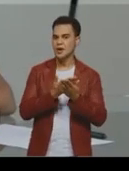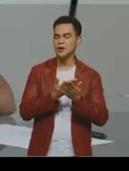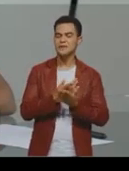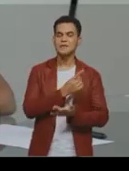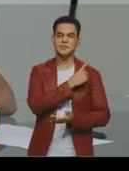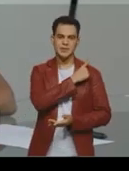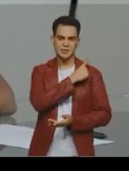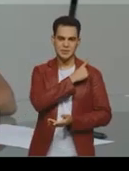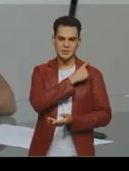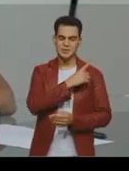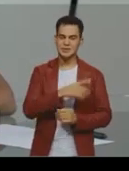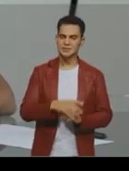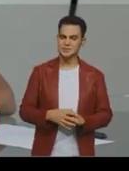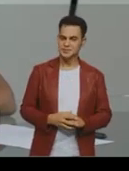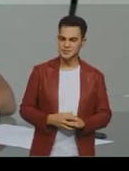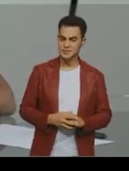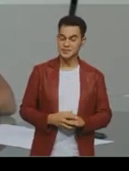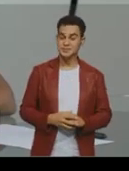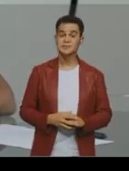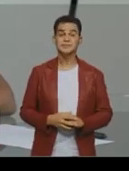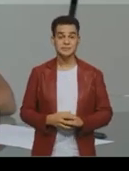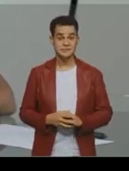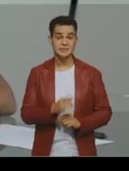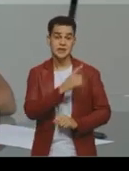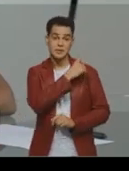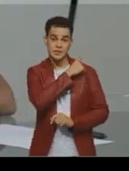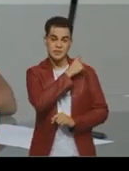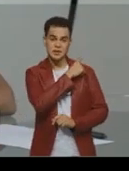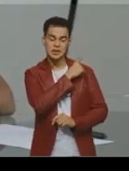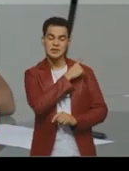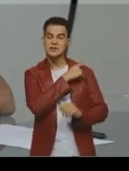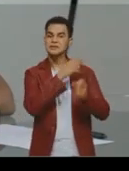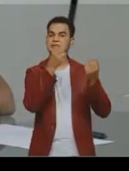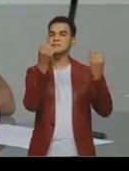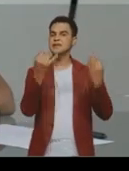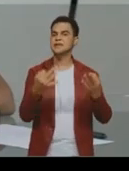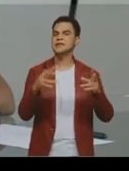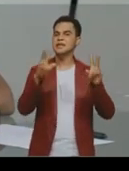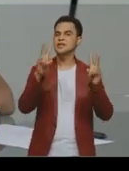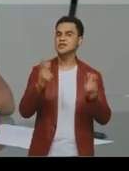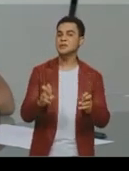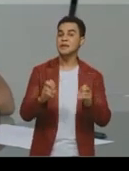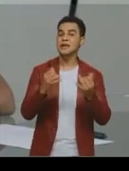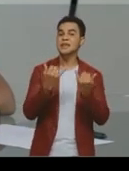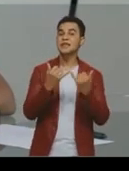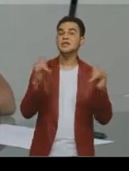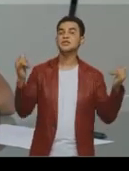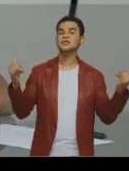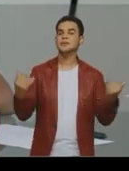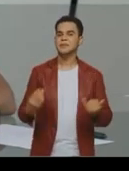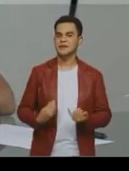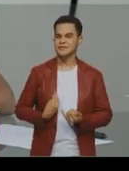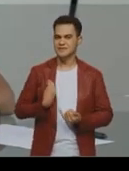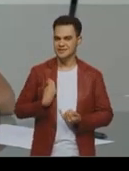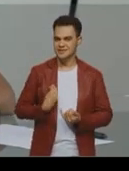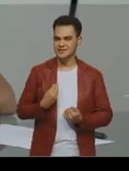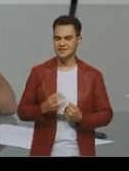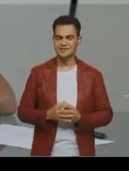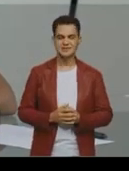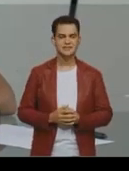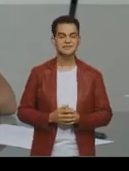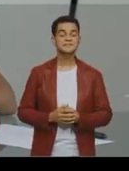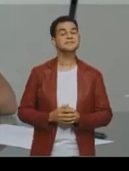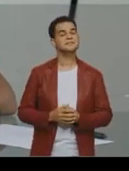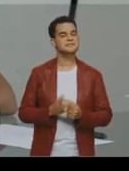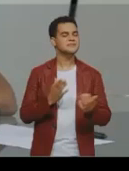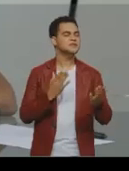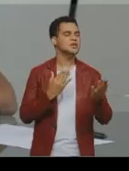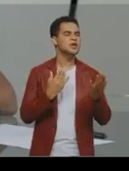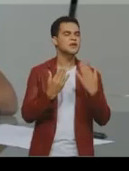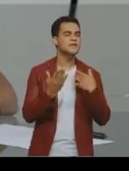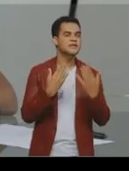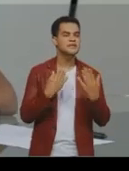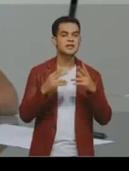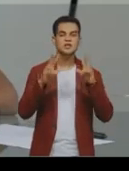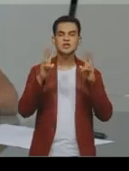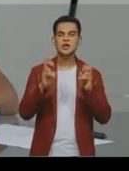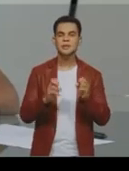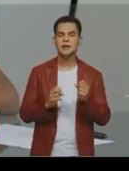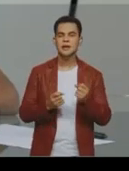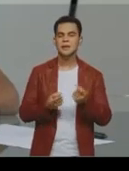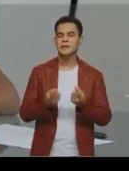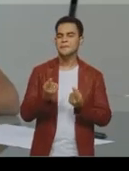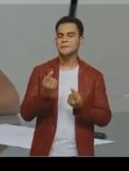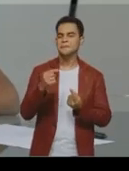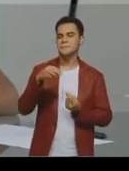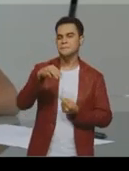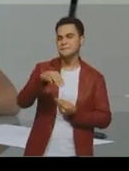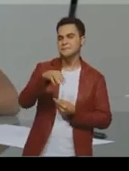primeiro ano, onde a gente falou, né, sobre energia para a vida, onde conversamos sobre metabolismo